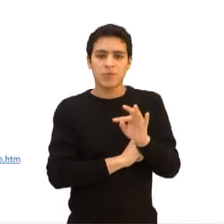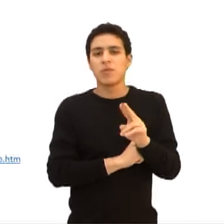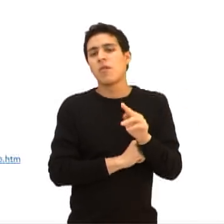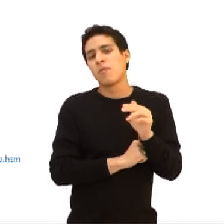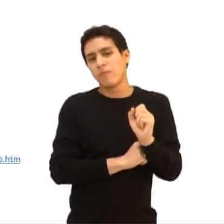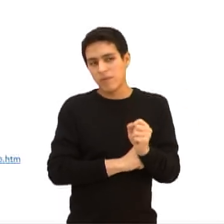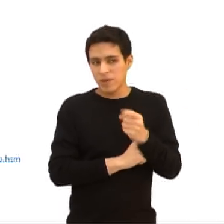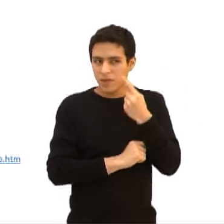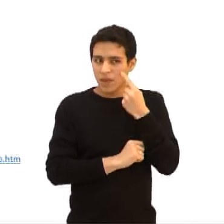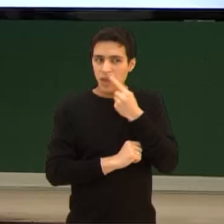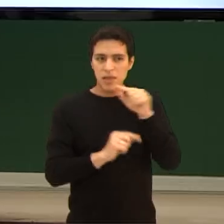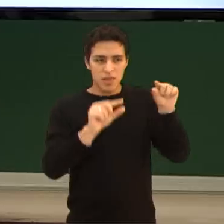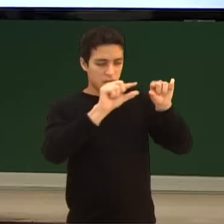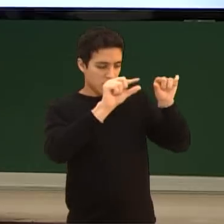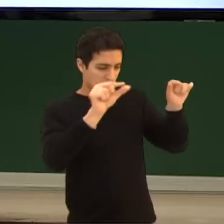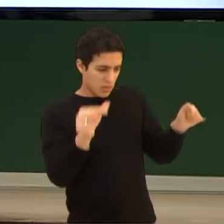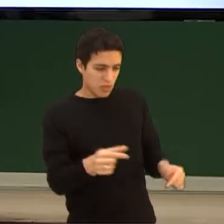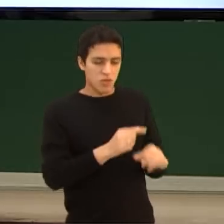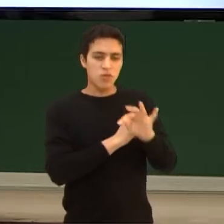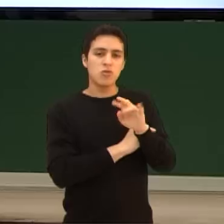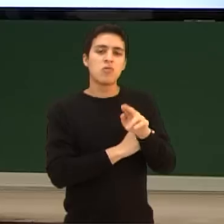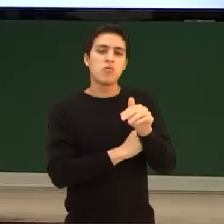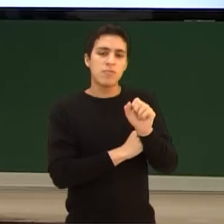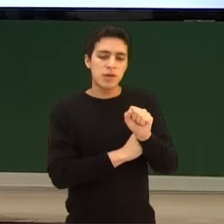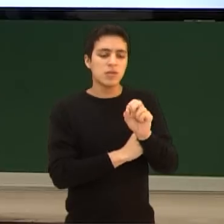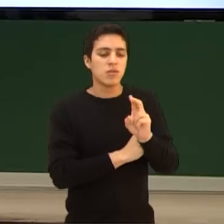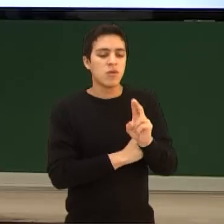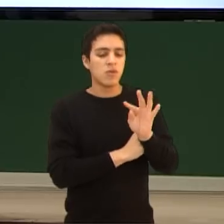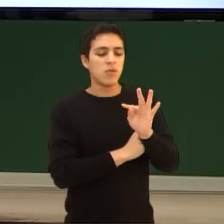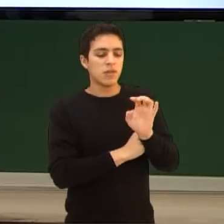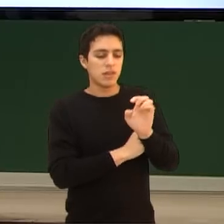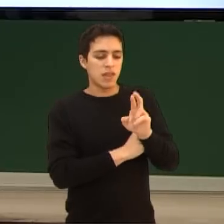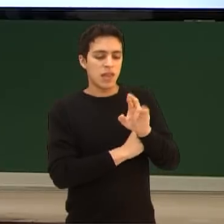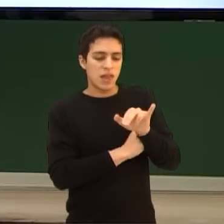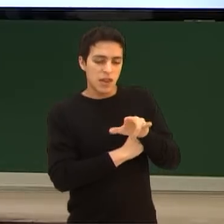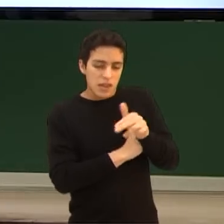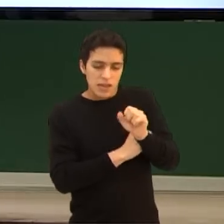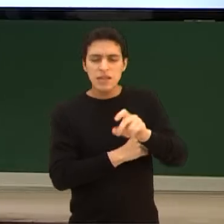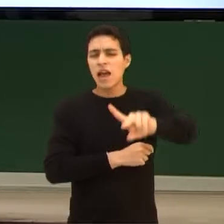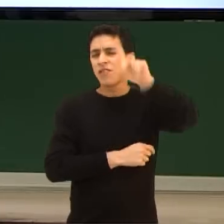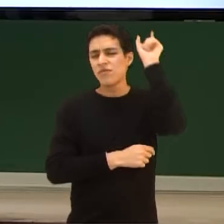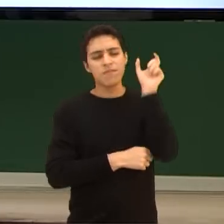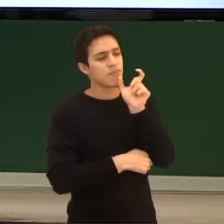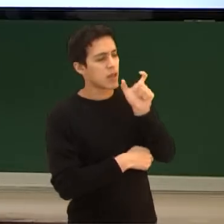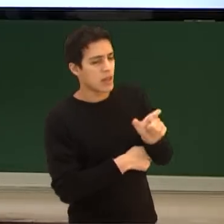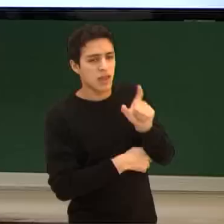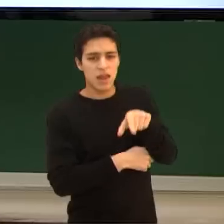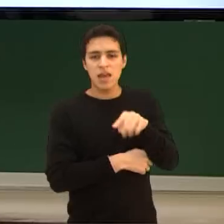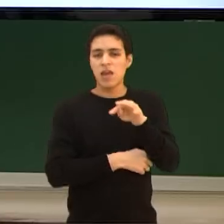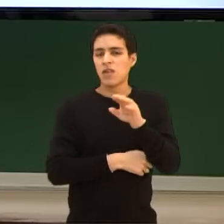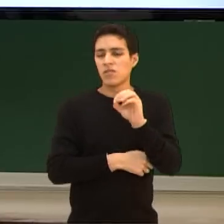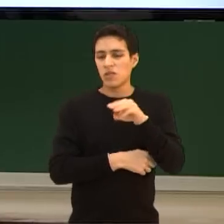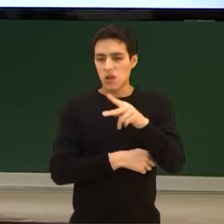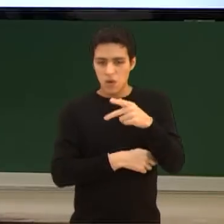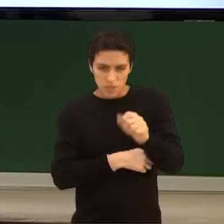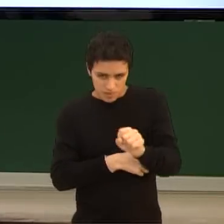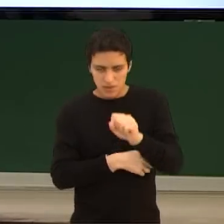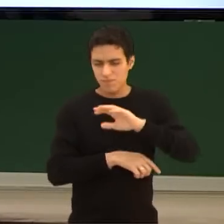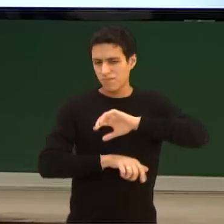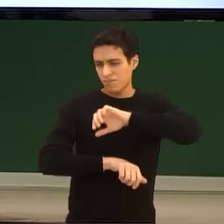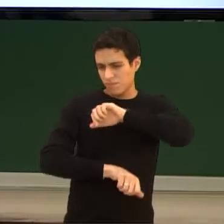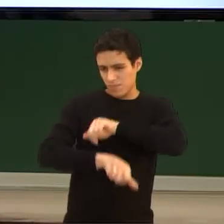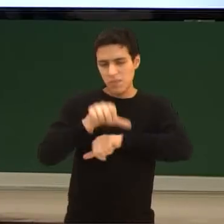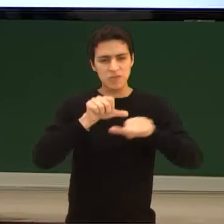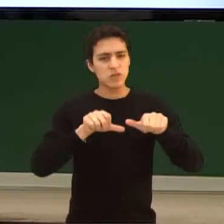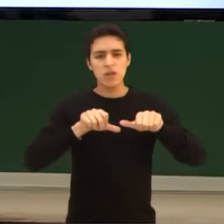tá? Esta região aqui são chamadas tubas uterinas, antigamente chamadas de trompas de falópio, mas agora